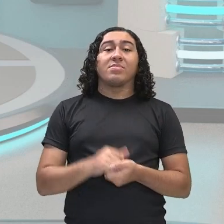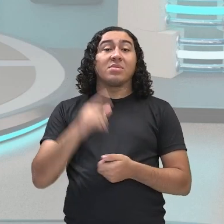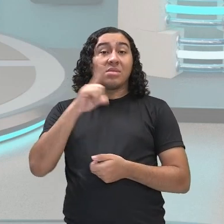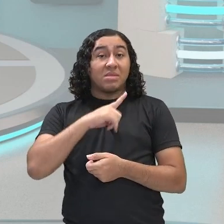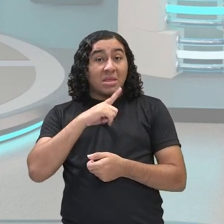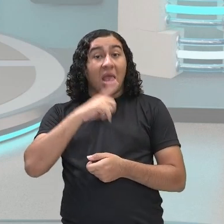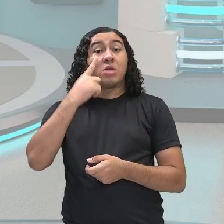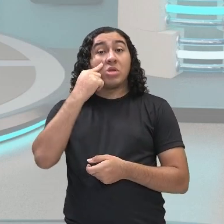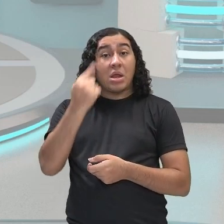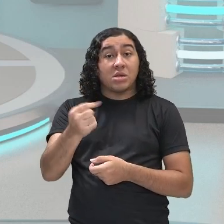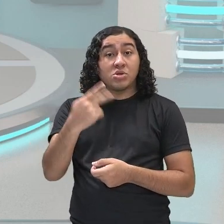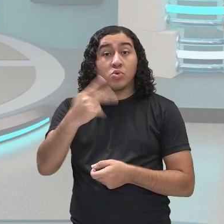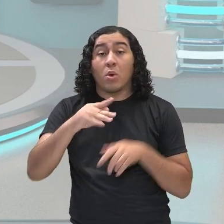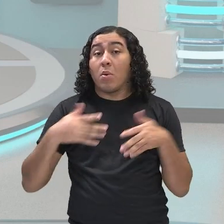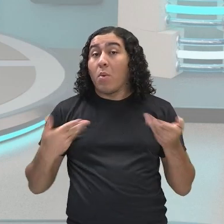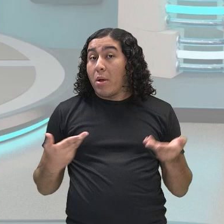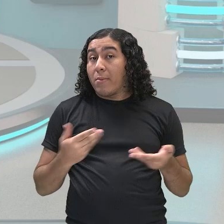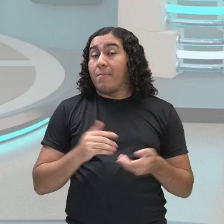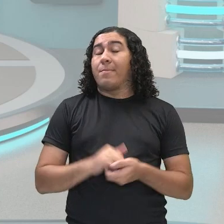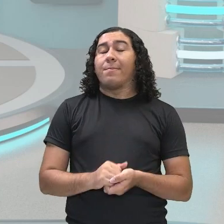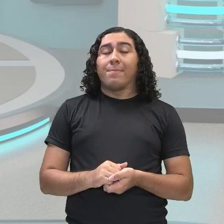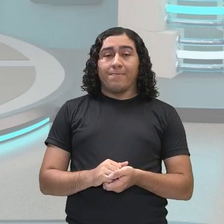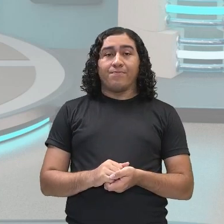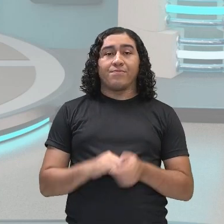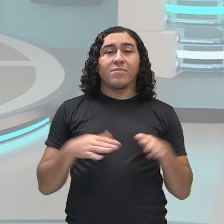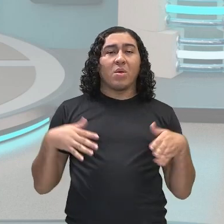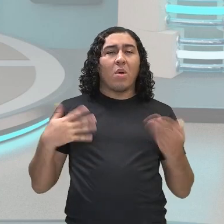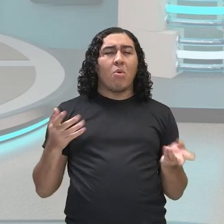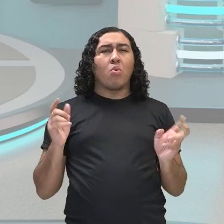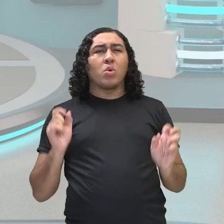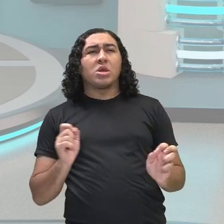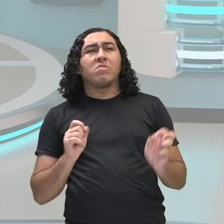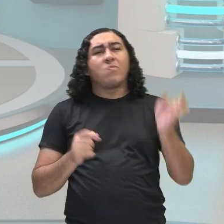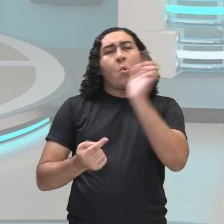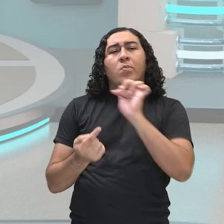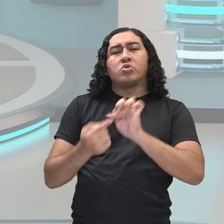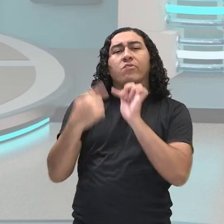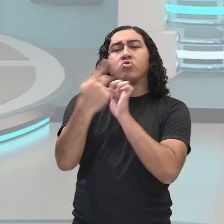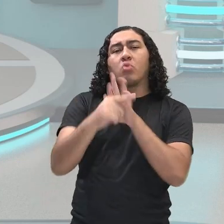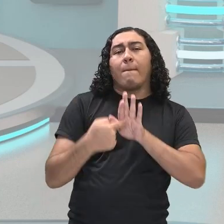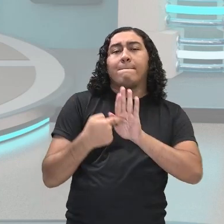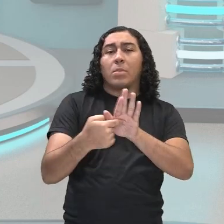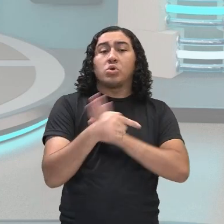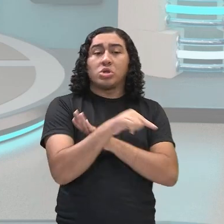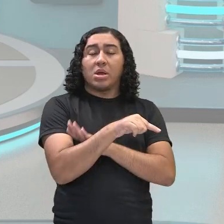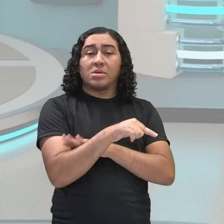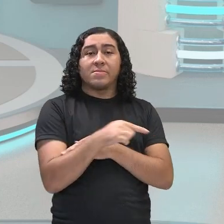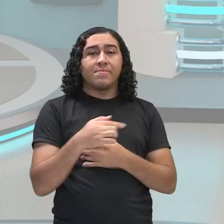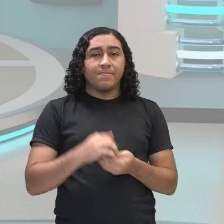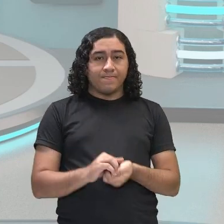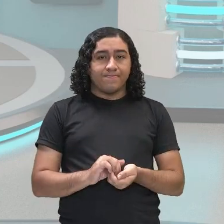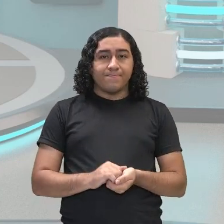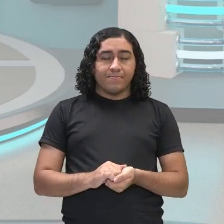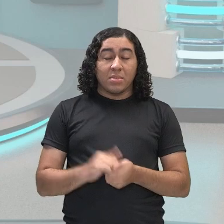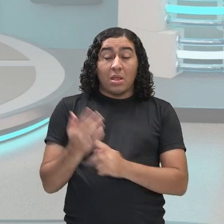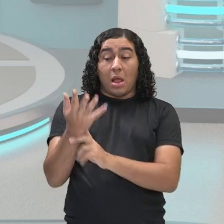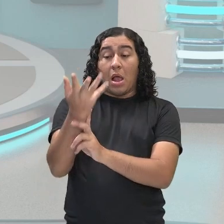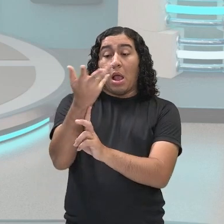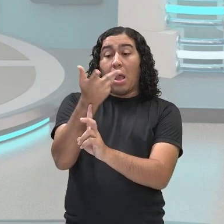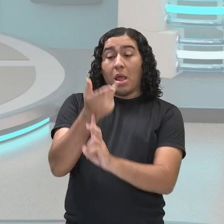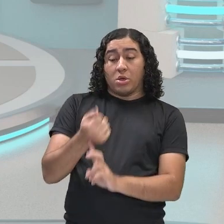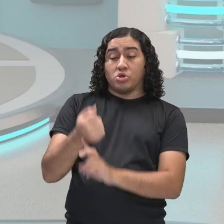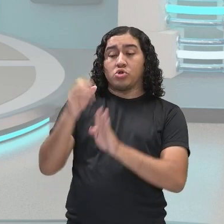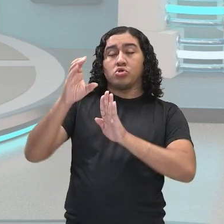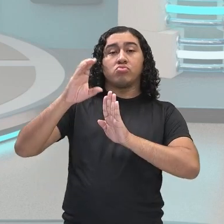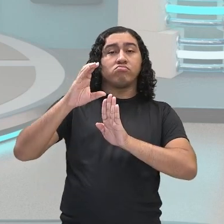é a sua intenção? Qual é, né? O que você está querendo trazer para aquela obra? Então, a arte conceitual, ela